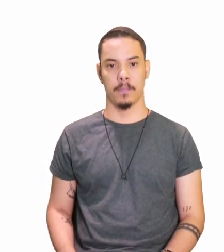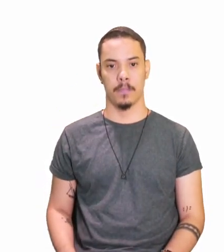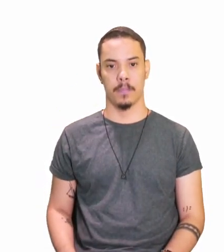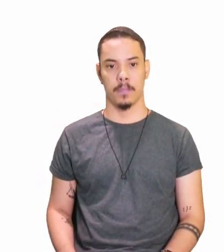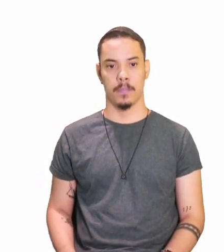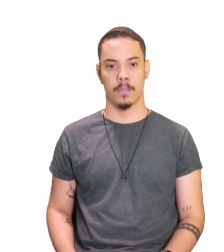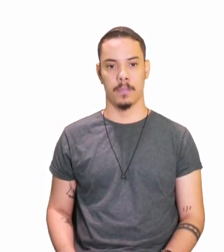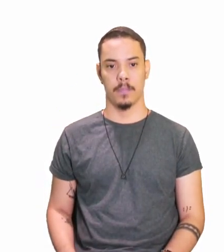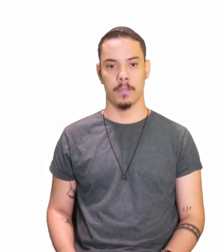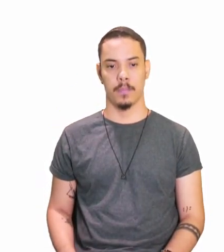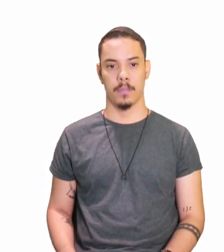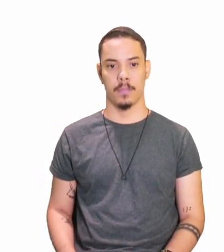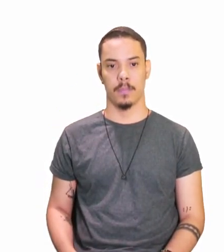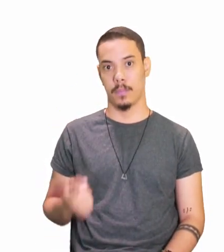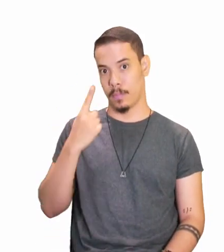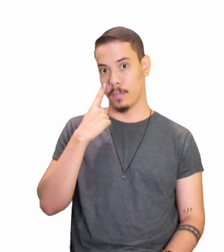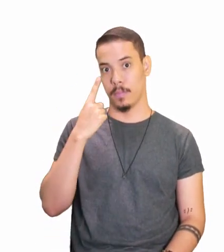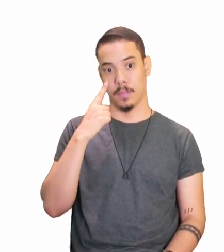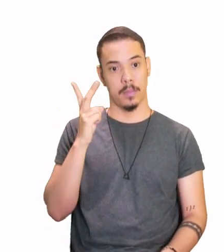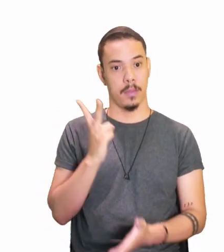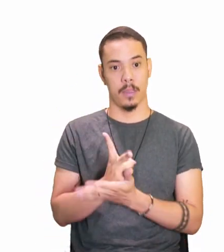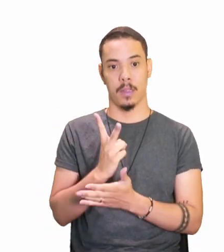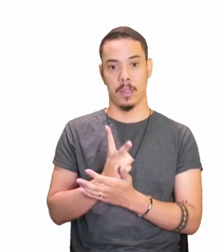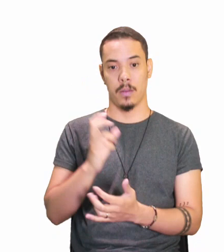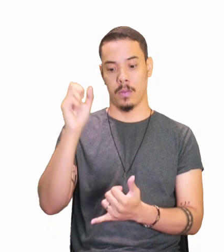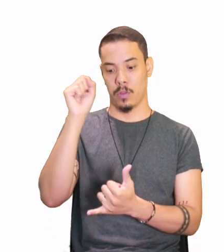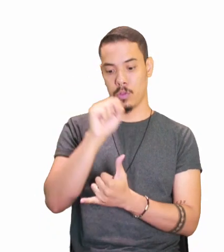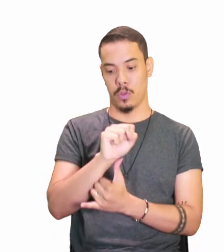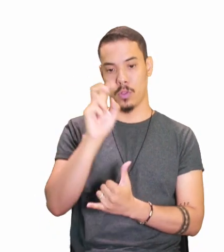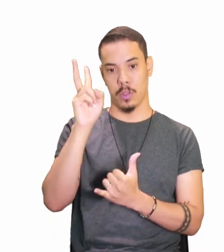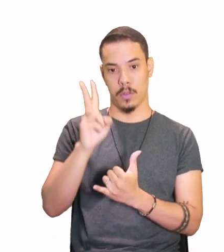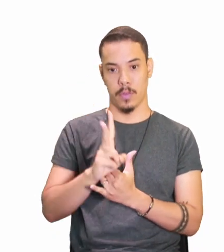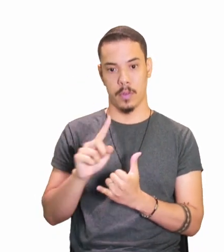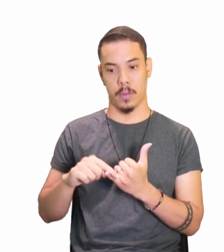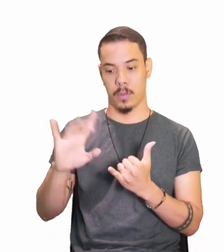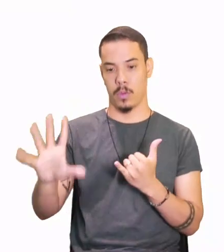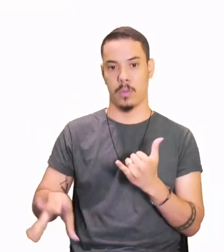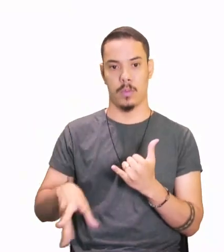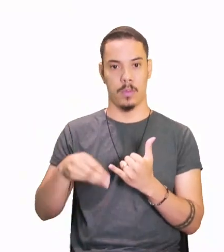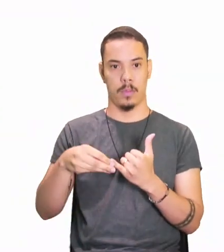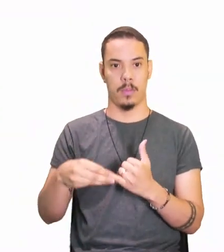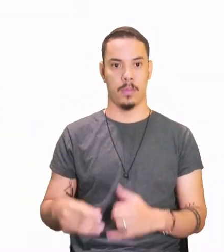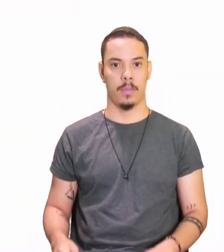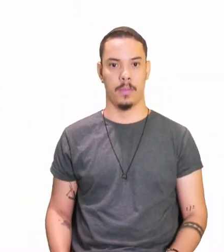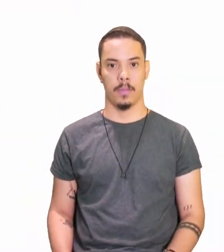e complemento. Sujeito, verbo, complemento e sujeito, verbo, complemento.